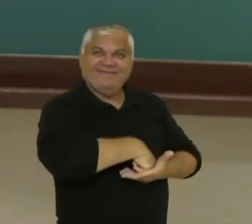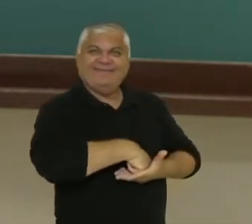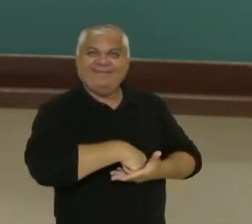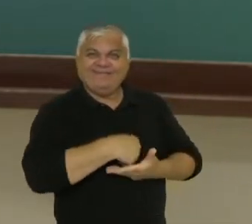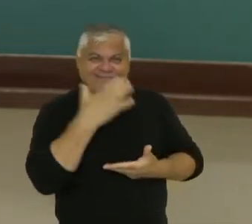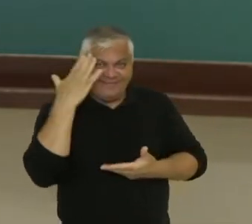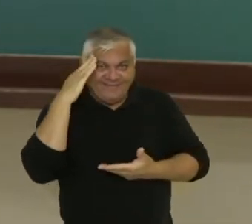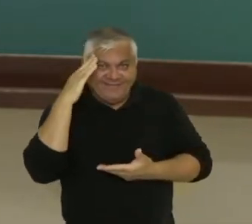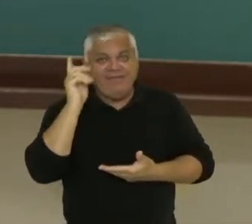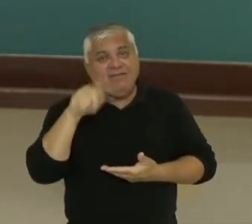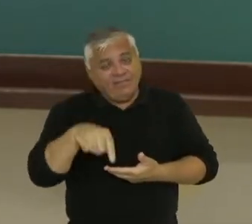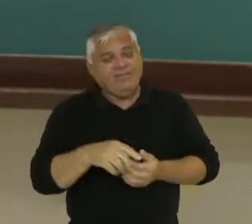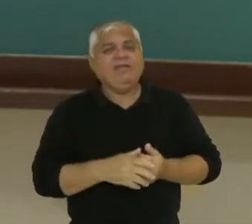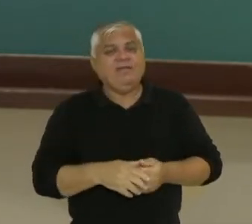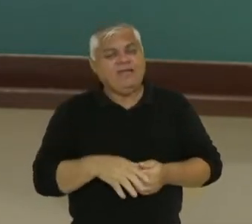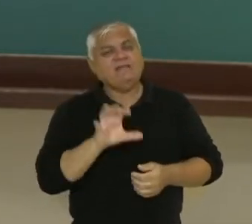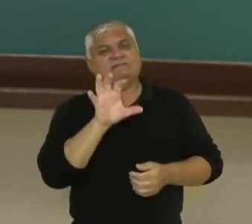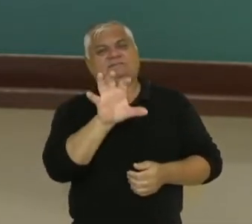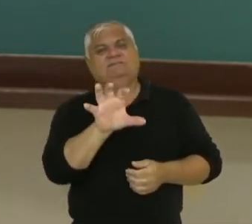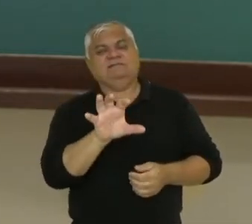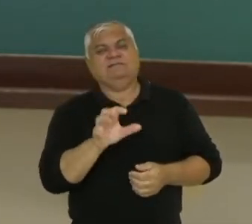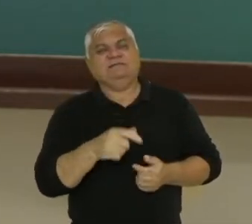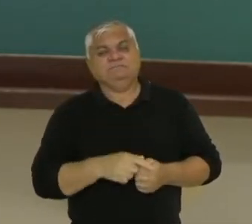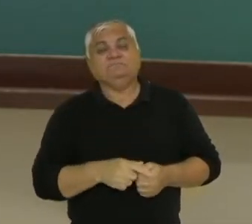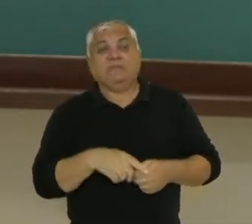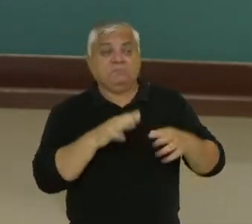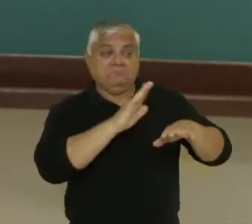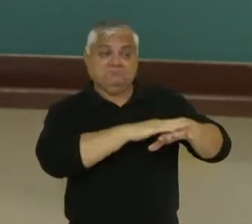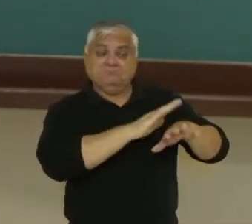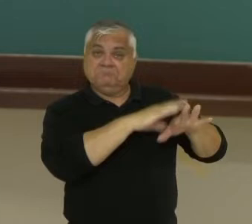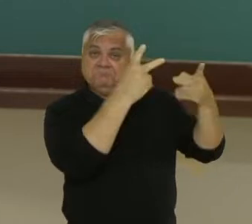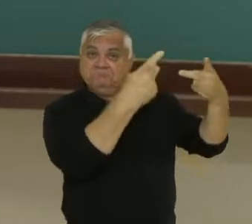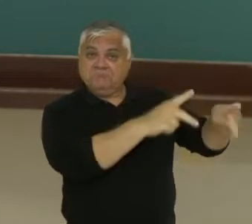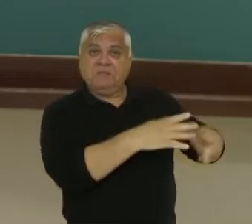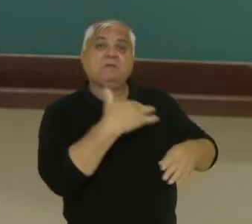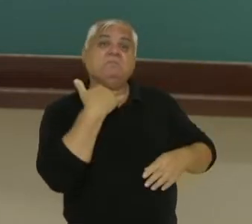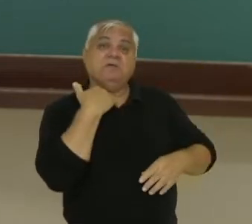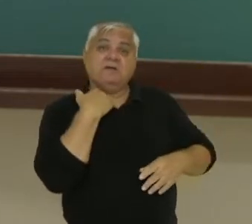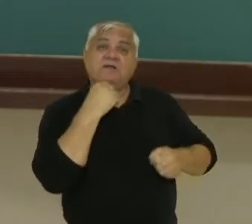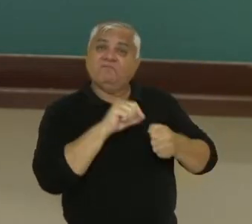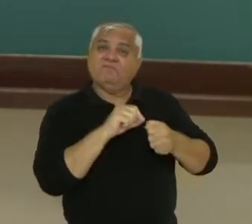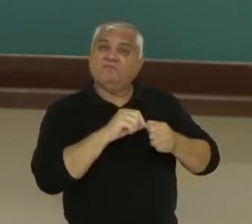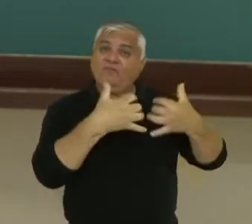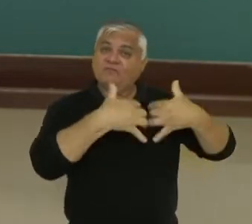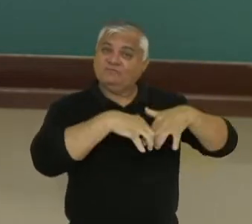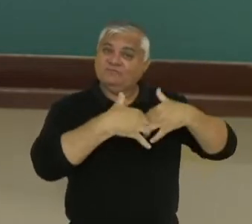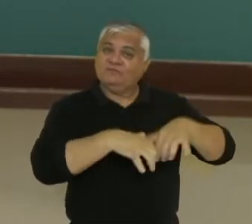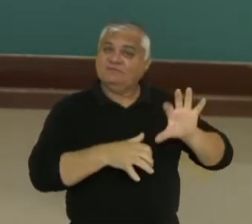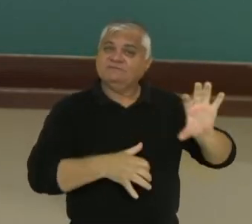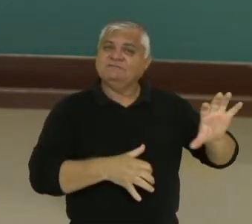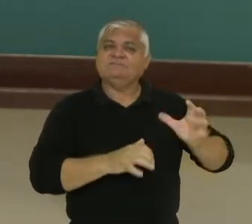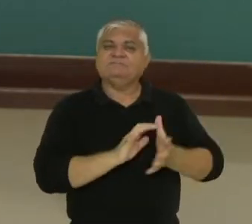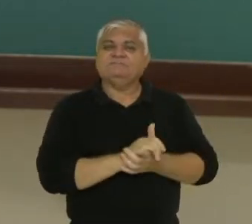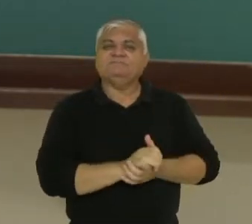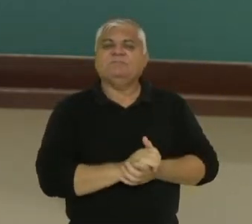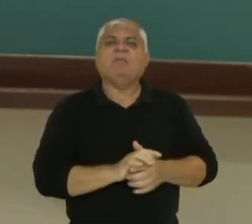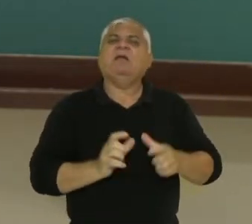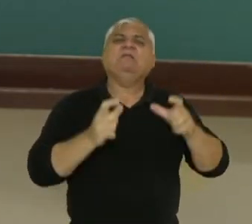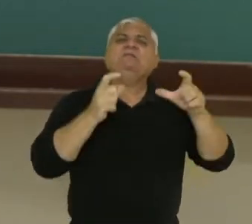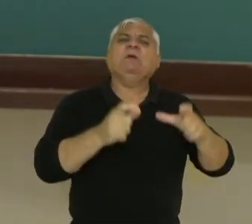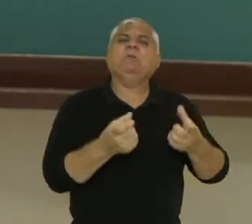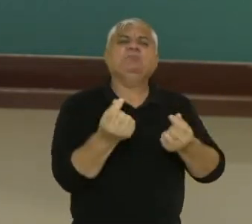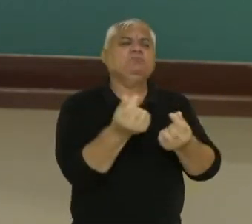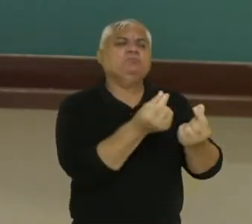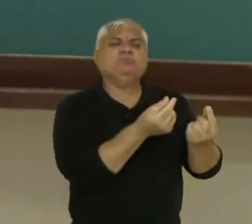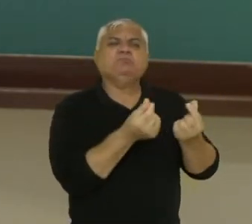isso? E é exatamente a métrica bancária funciona desta maneira. Então, da onde que vem o dinheiro